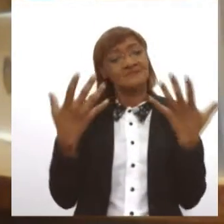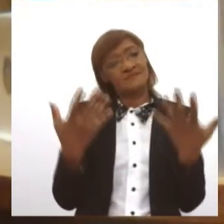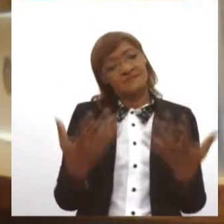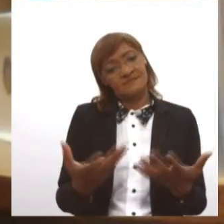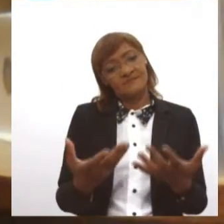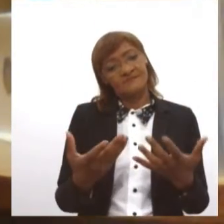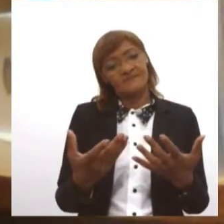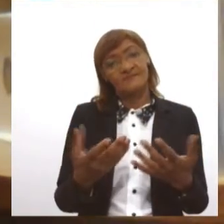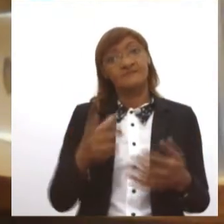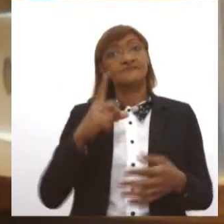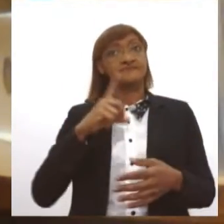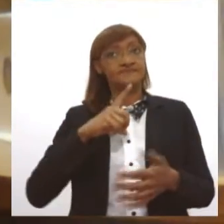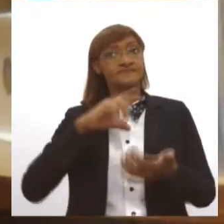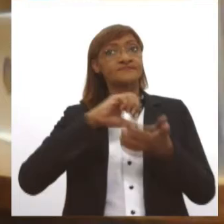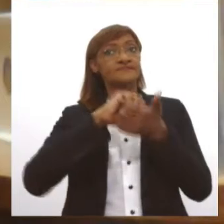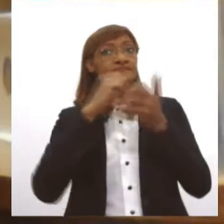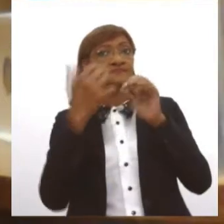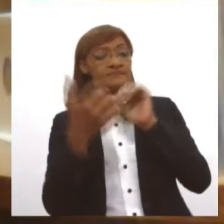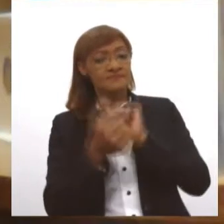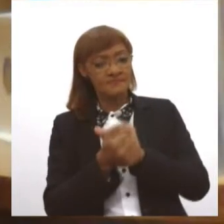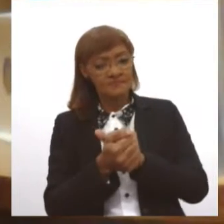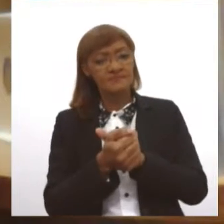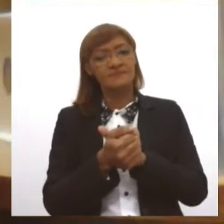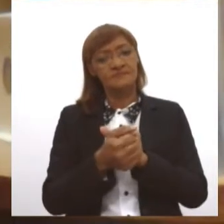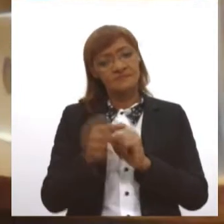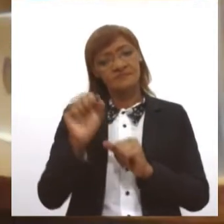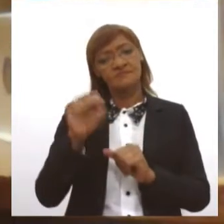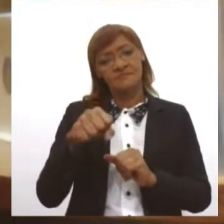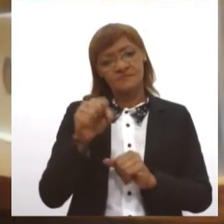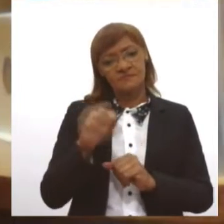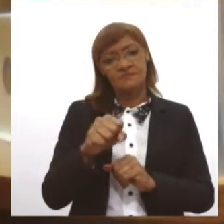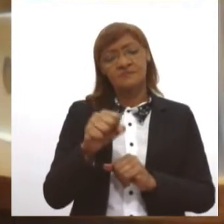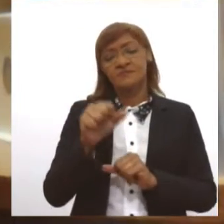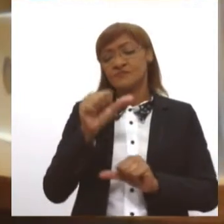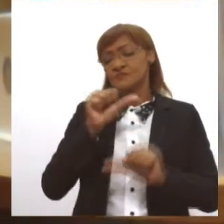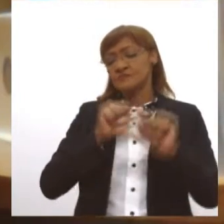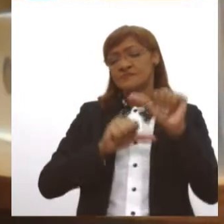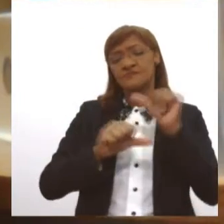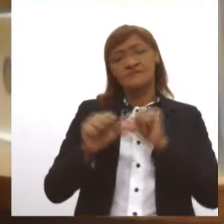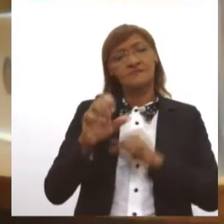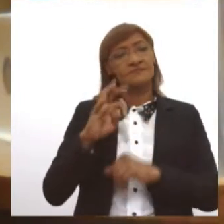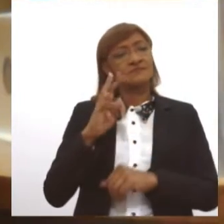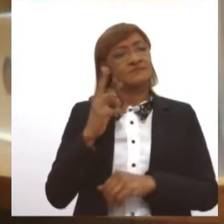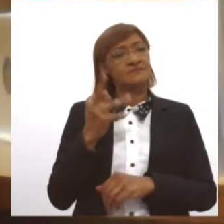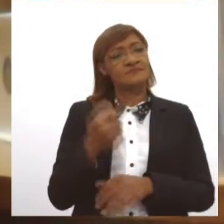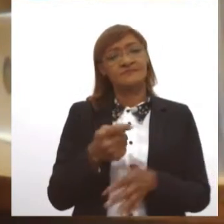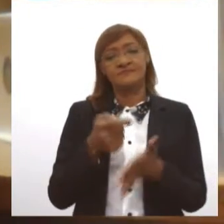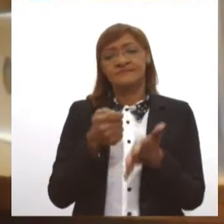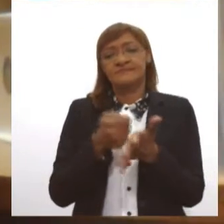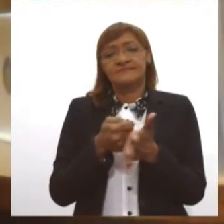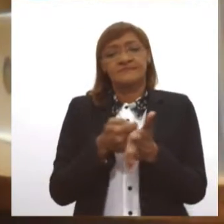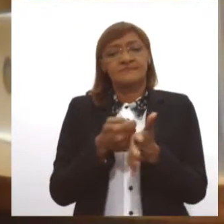da adaptação, que, de fato, toda mudança exige muita,